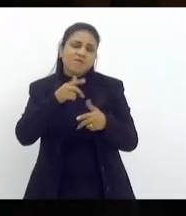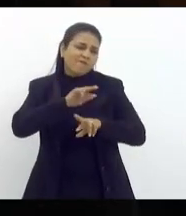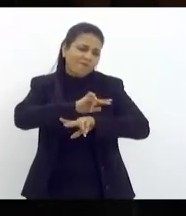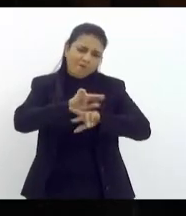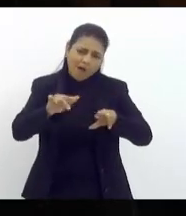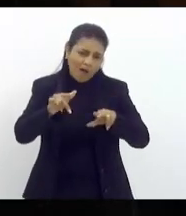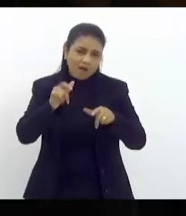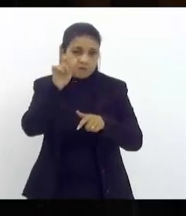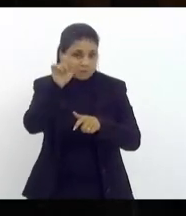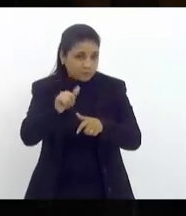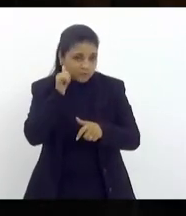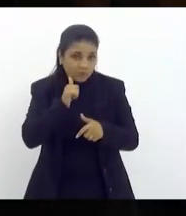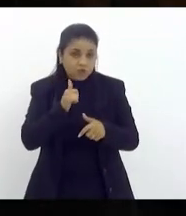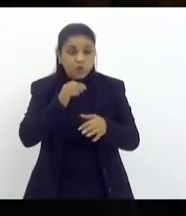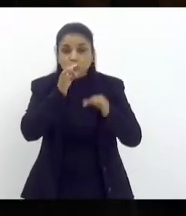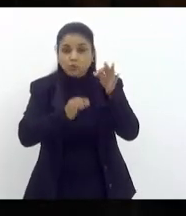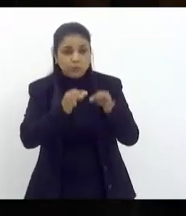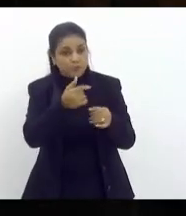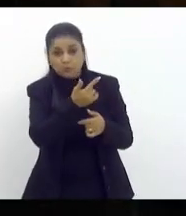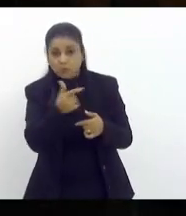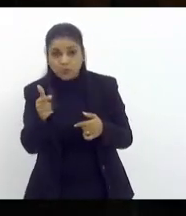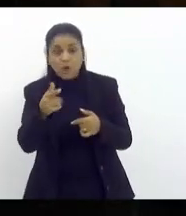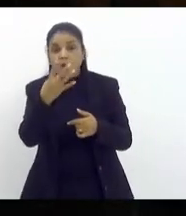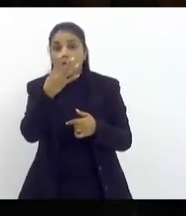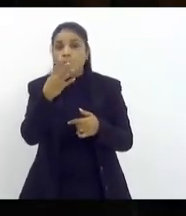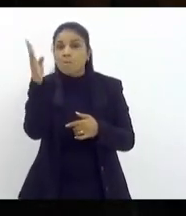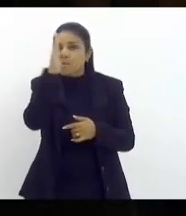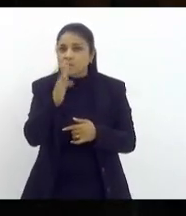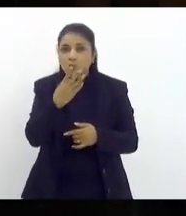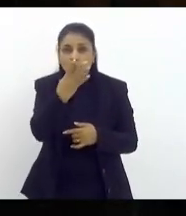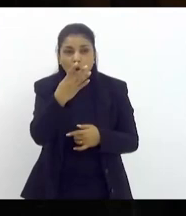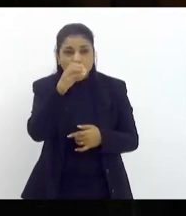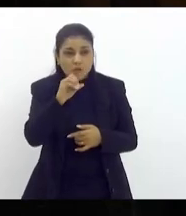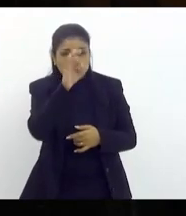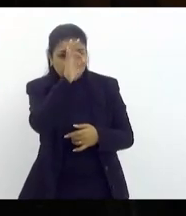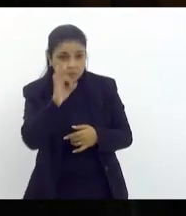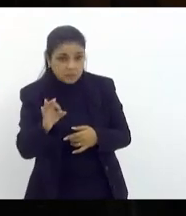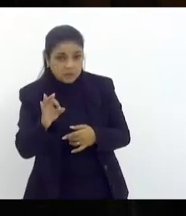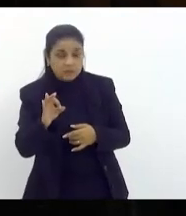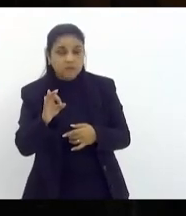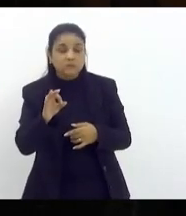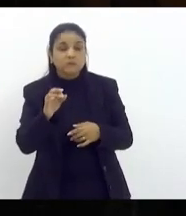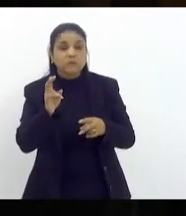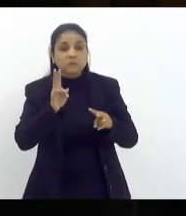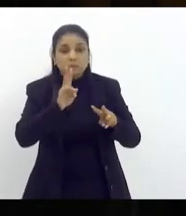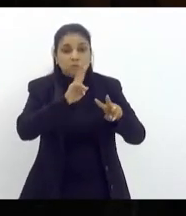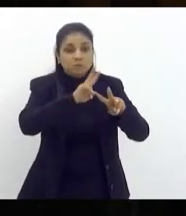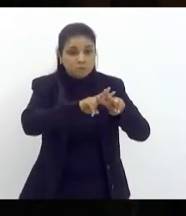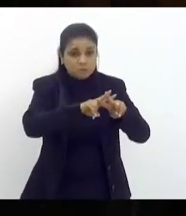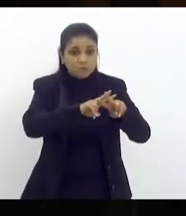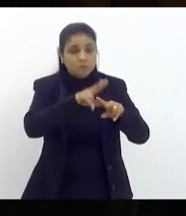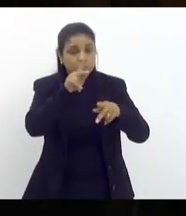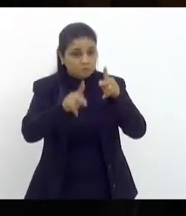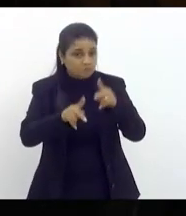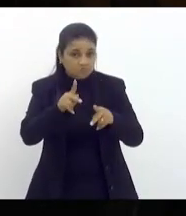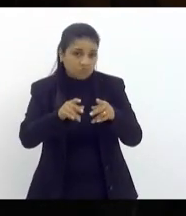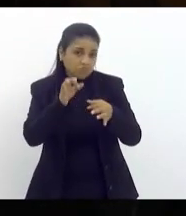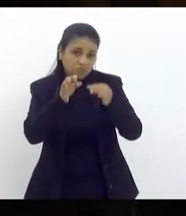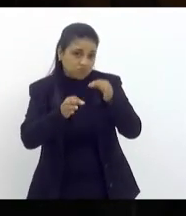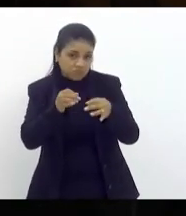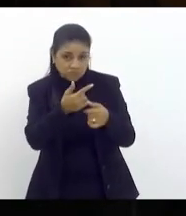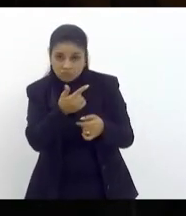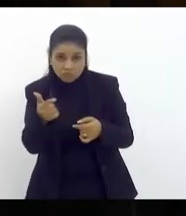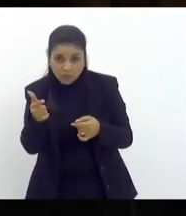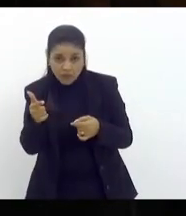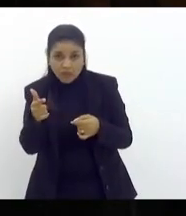hoje no Brasil inteiro 40% da população carcerária que ainda não foi condenada mas já